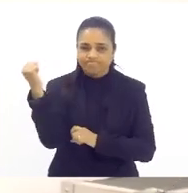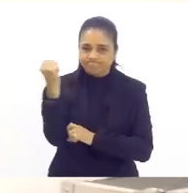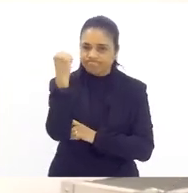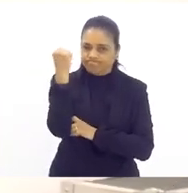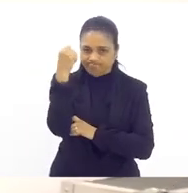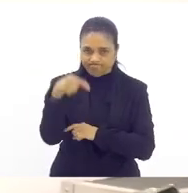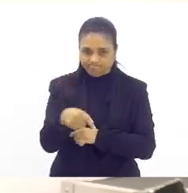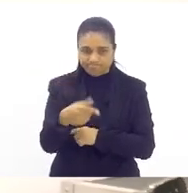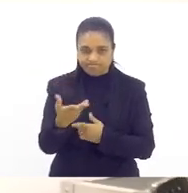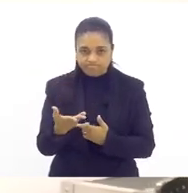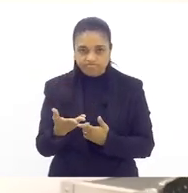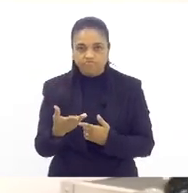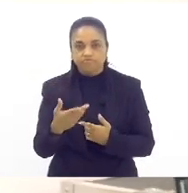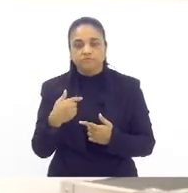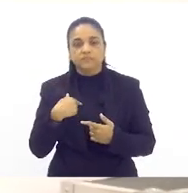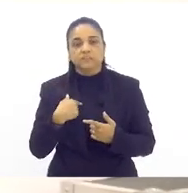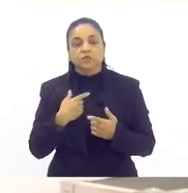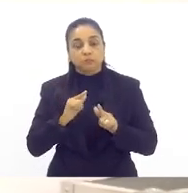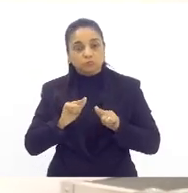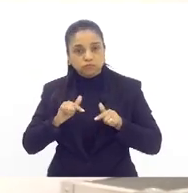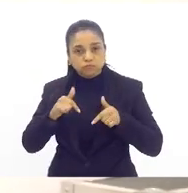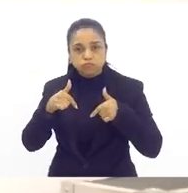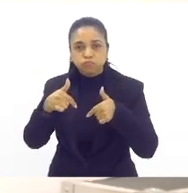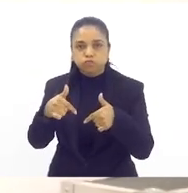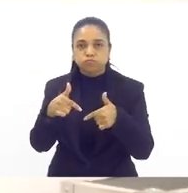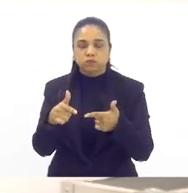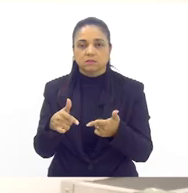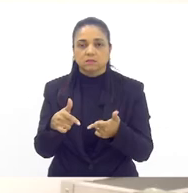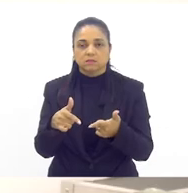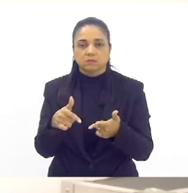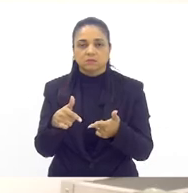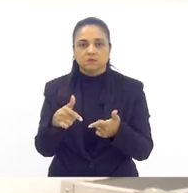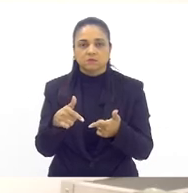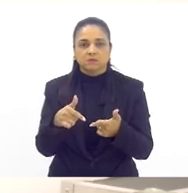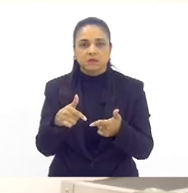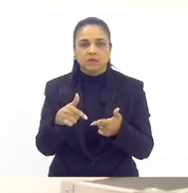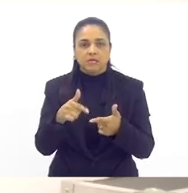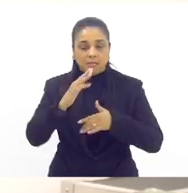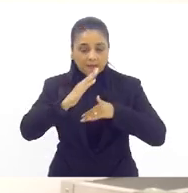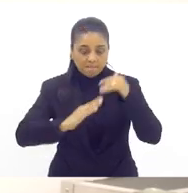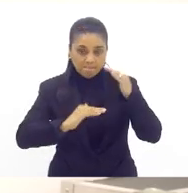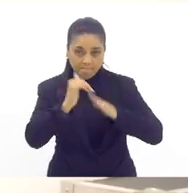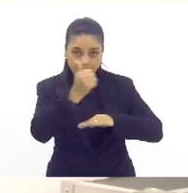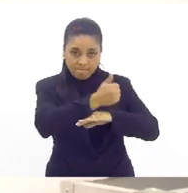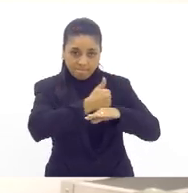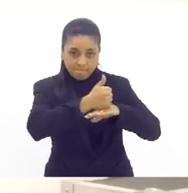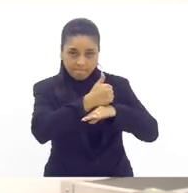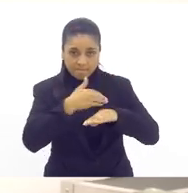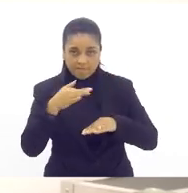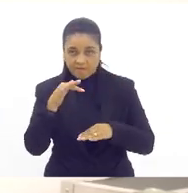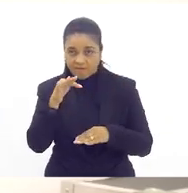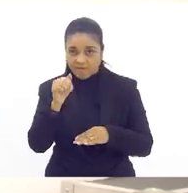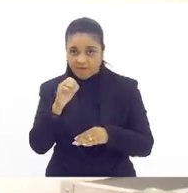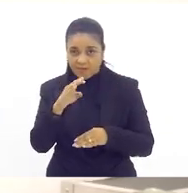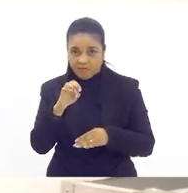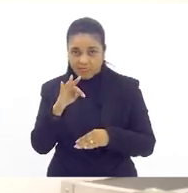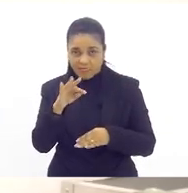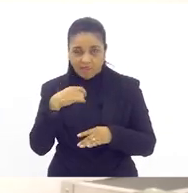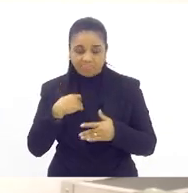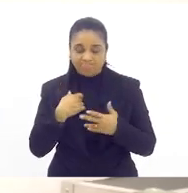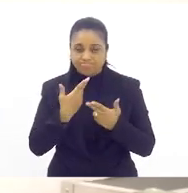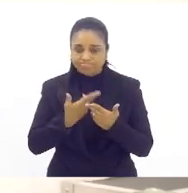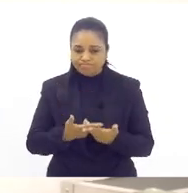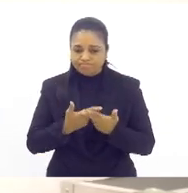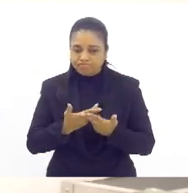e nós temos uma situação aí em que a categoria na FAETEC já está perdendo totalmente a